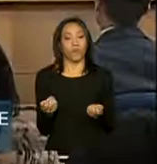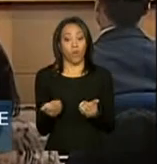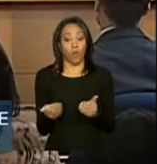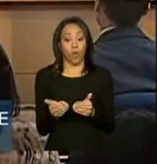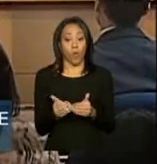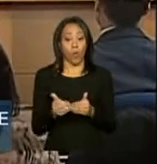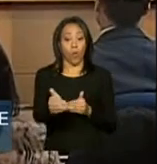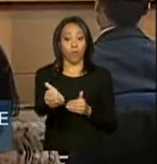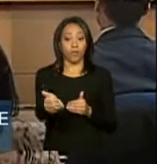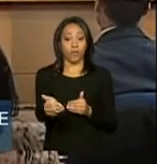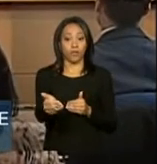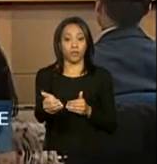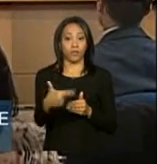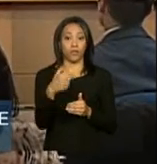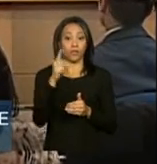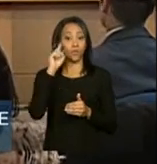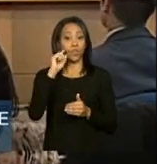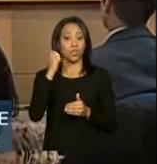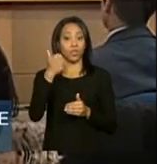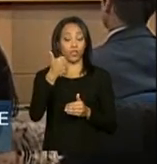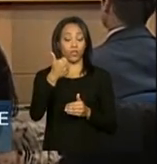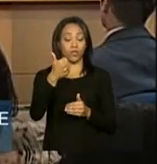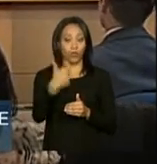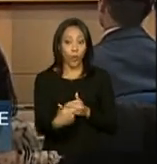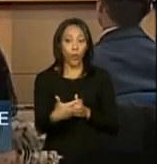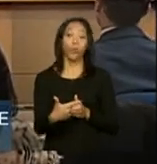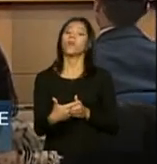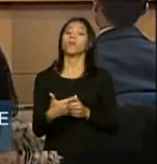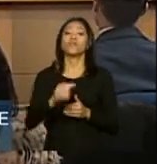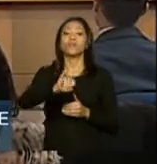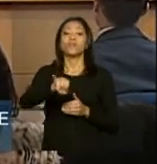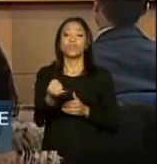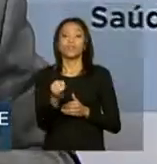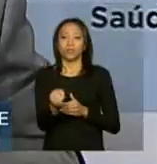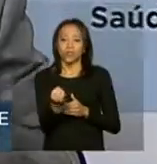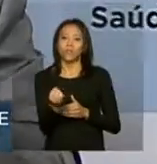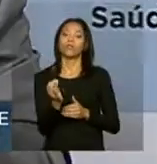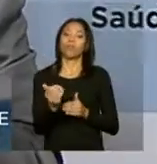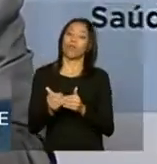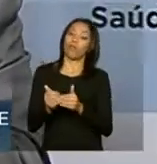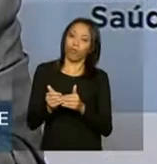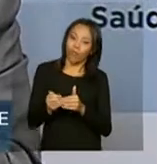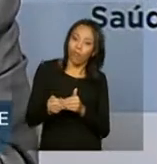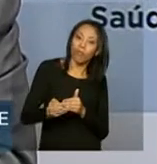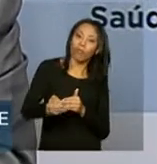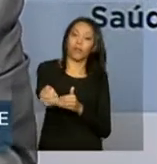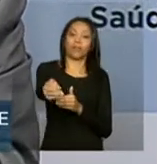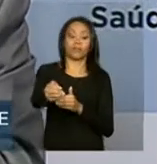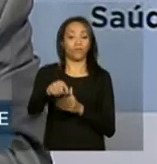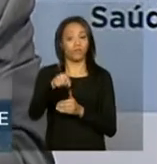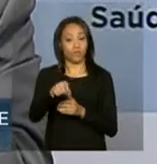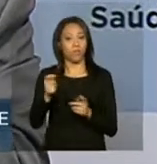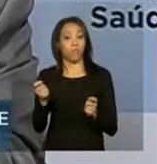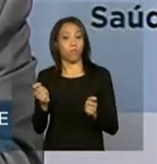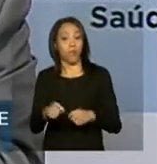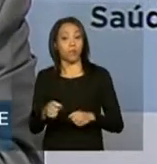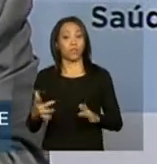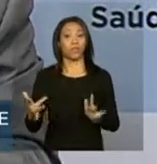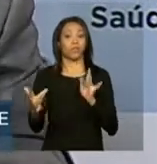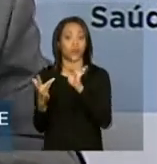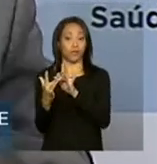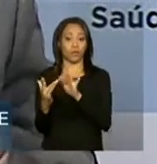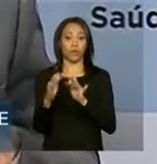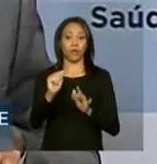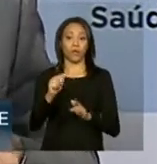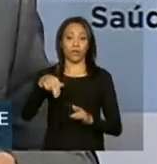de 2 de janeiro. A partir do começo de janeiro, então já contacte a ANS,